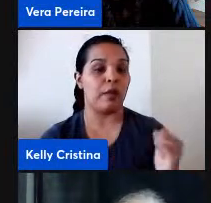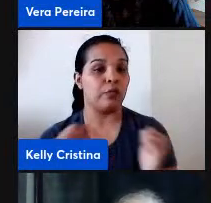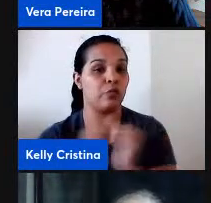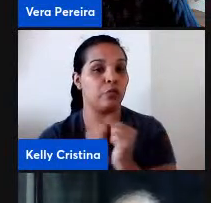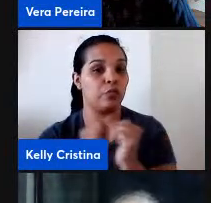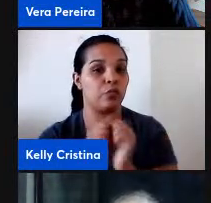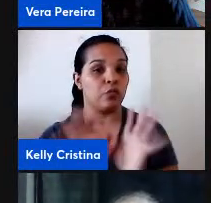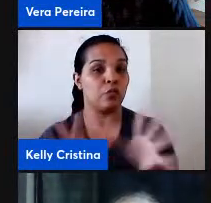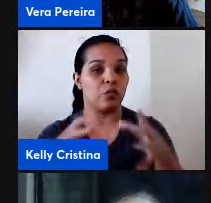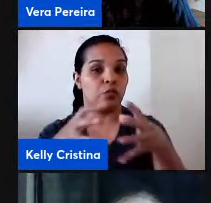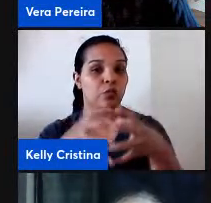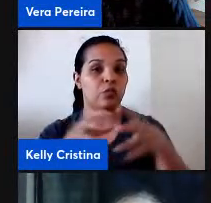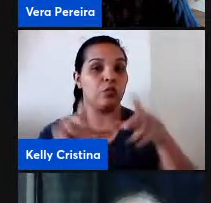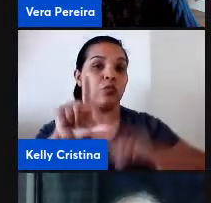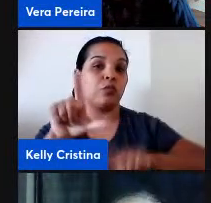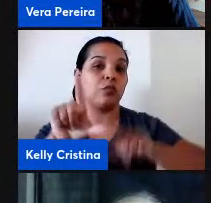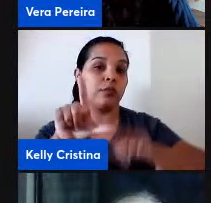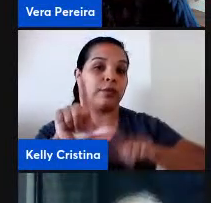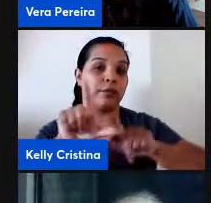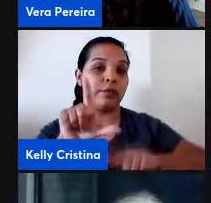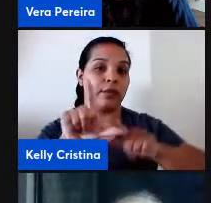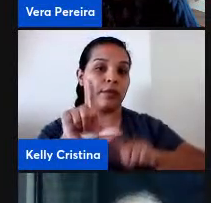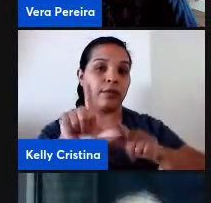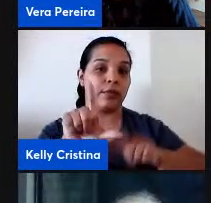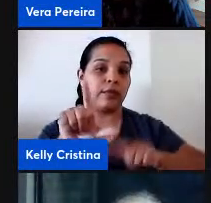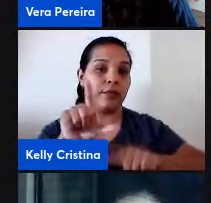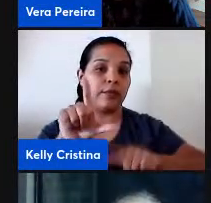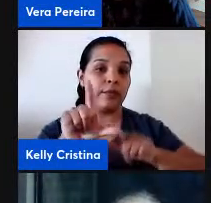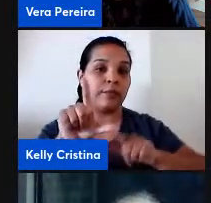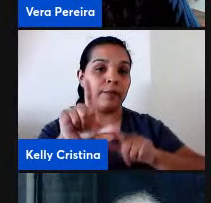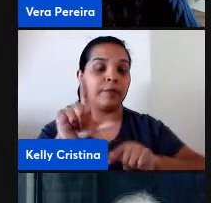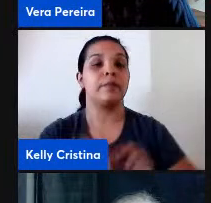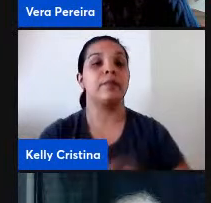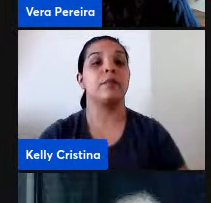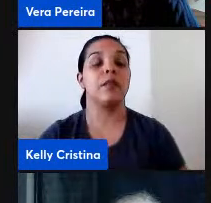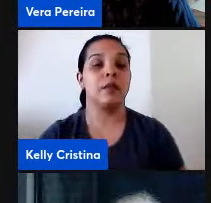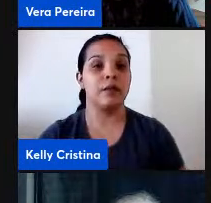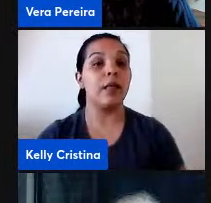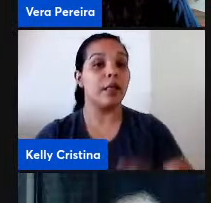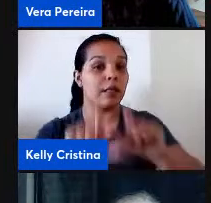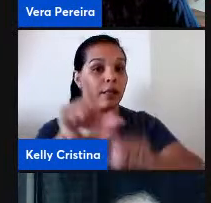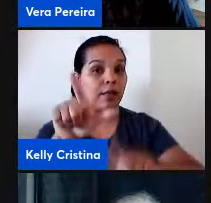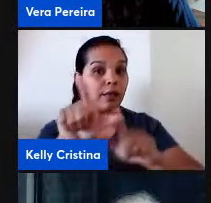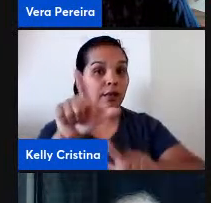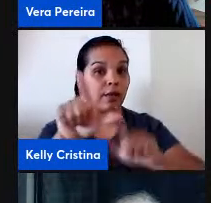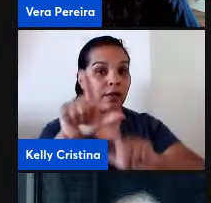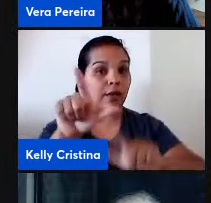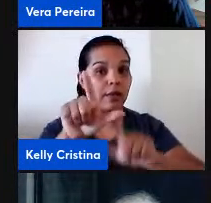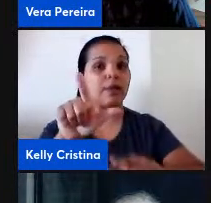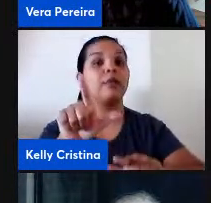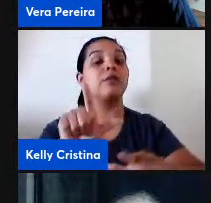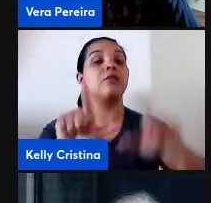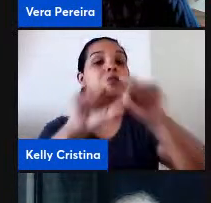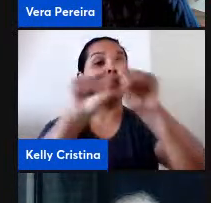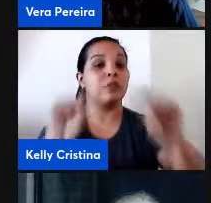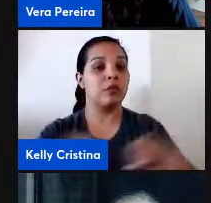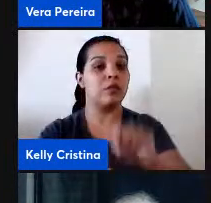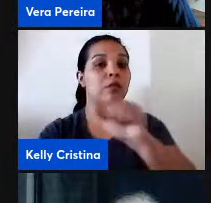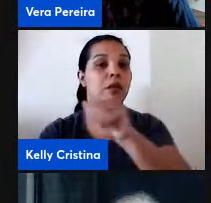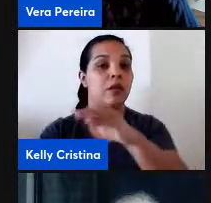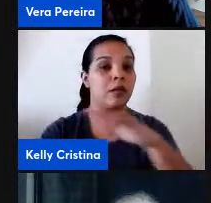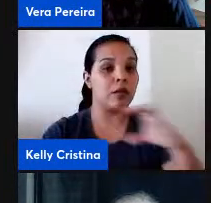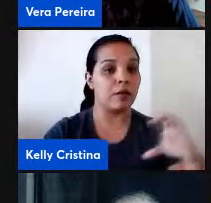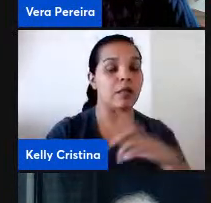composição das letras. Letras, portanto, no sistema alfabético, tem